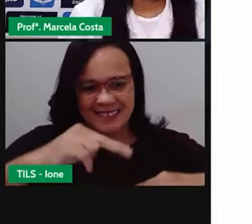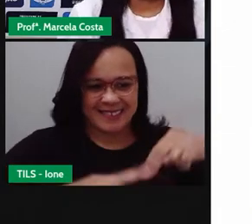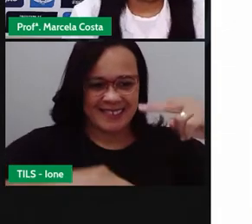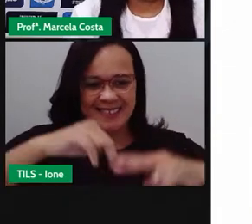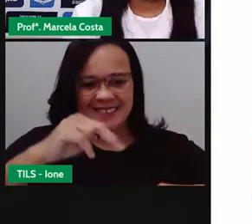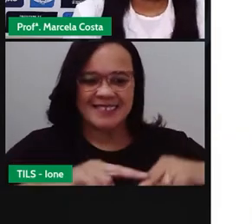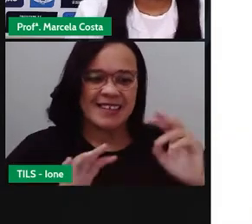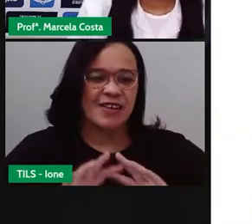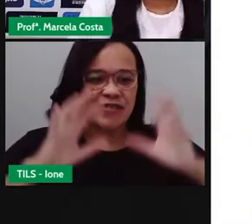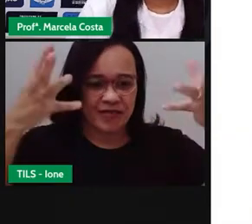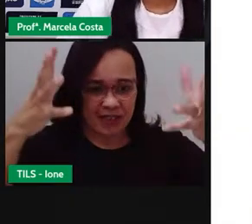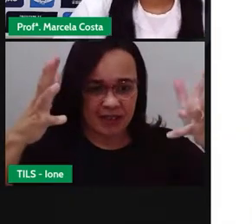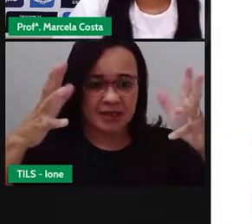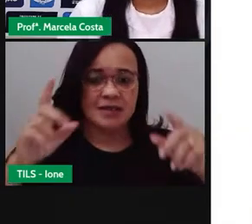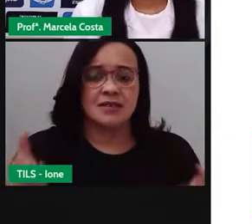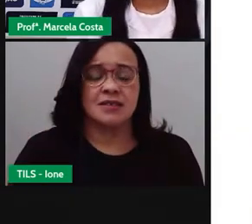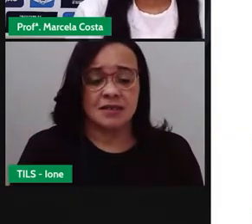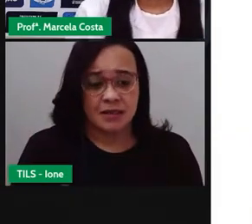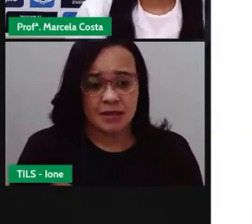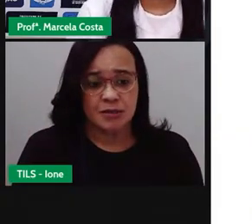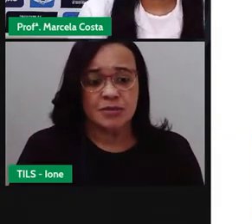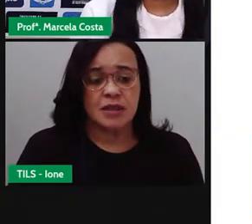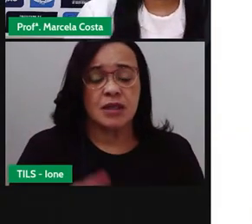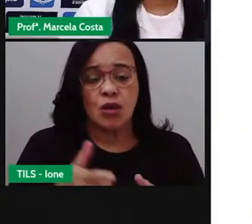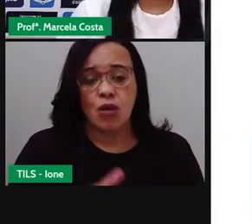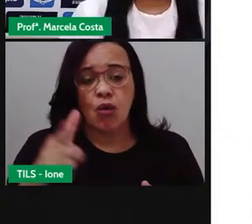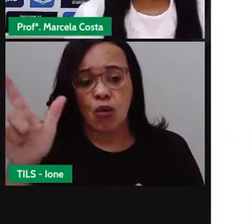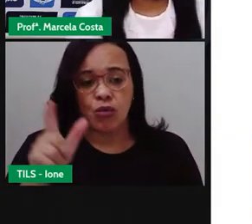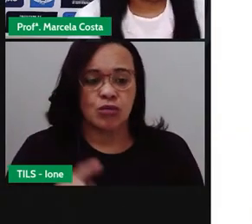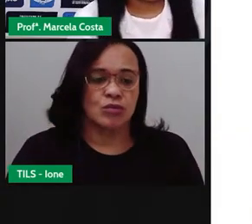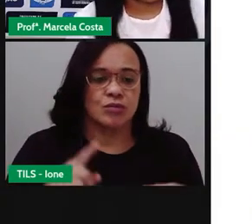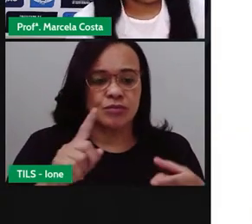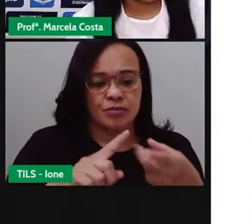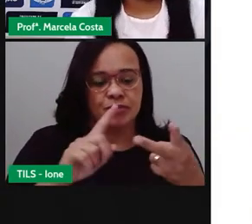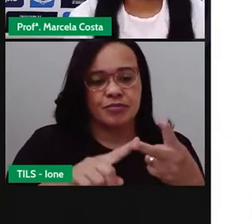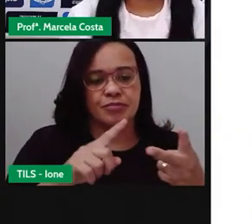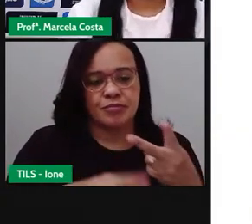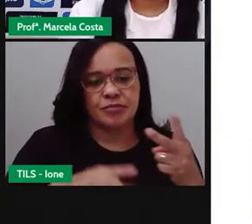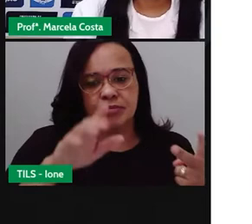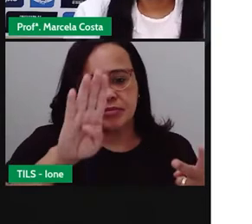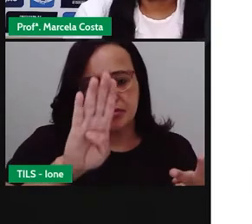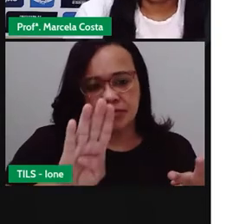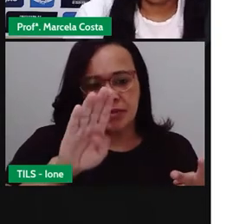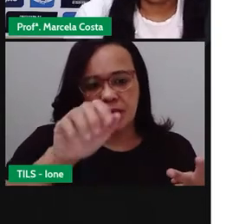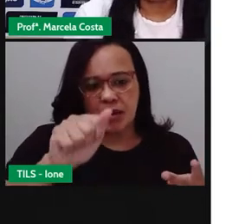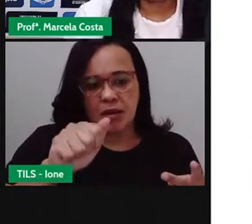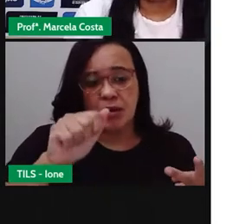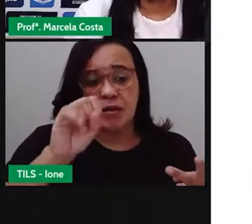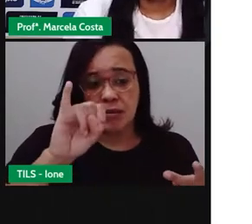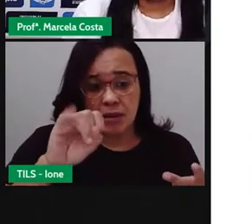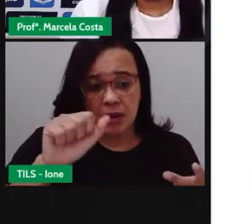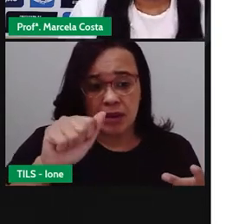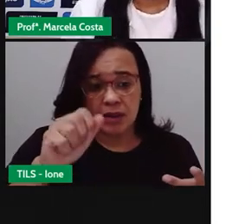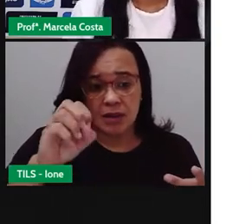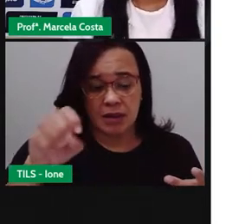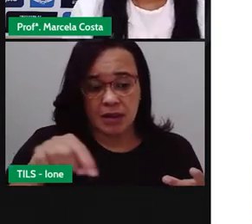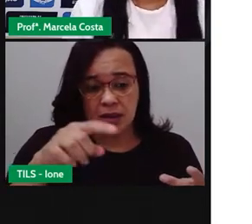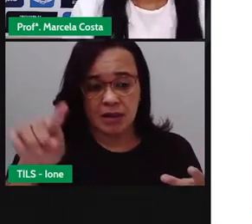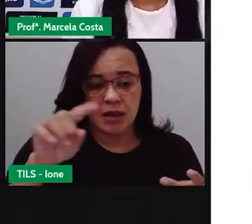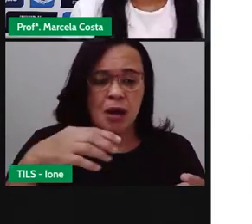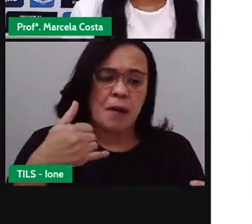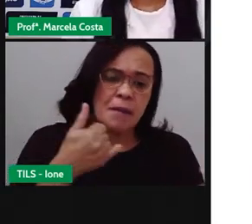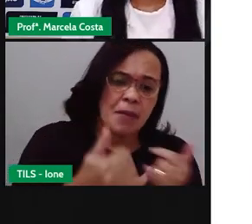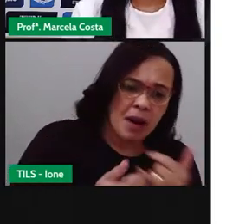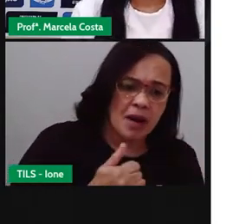Tem o baião, que tem um ritmo muito parecido, tanto com o xote quanto com o forró.